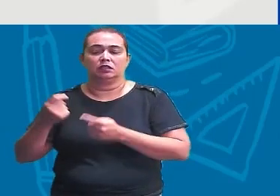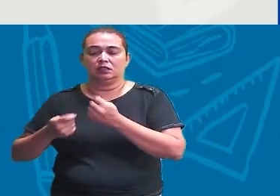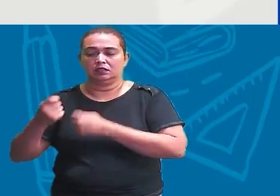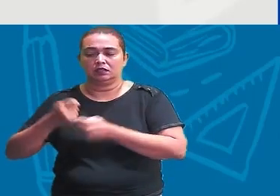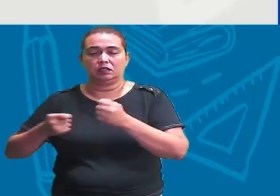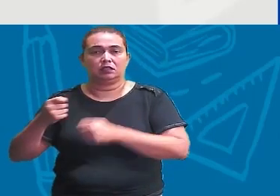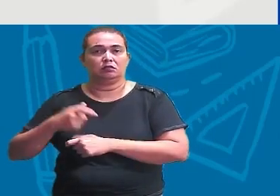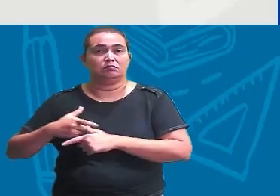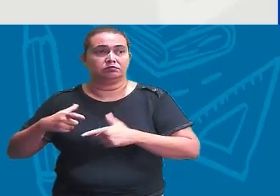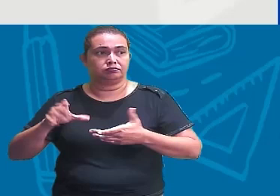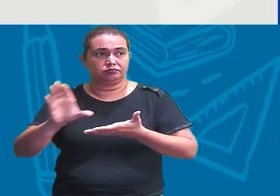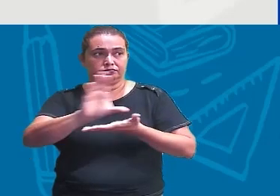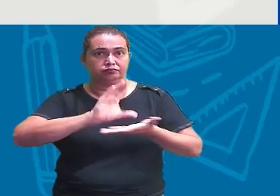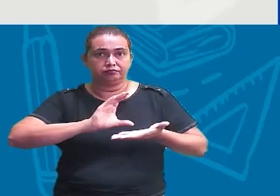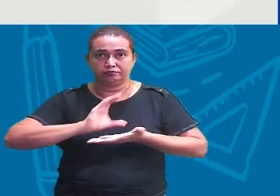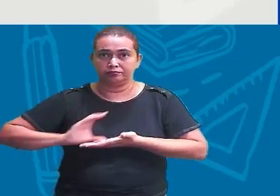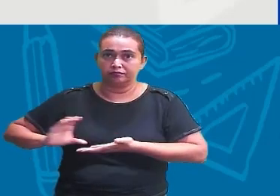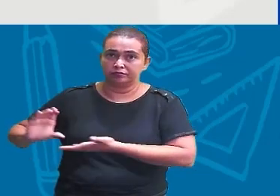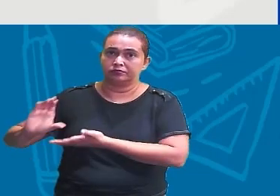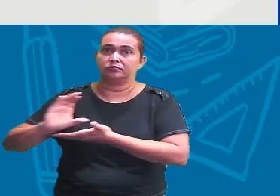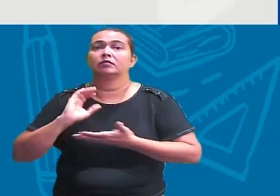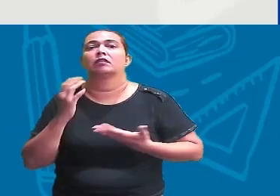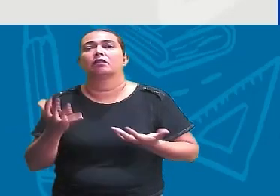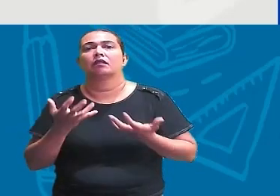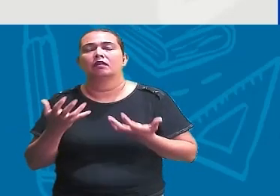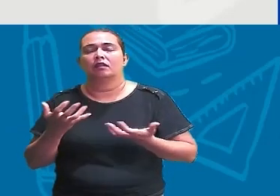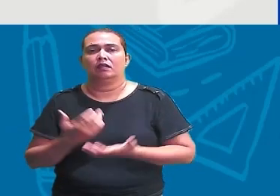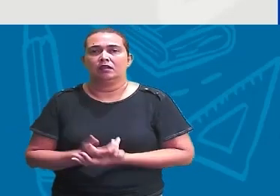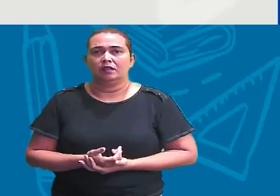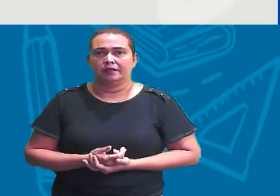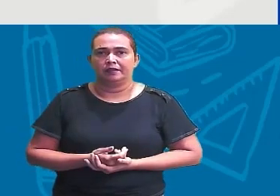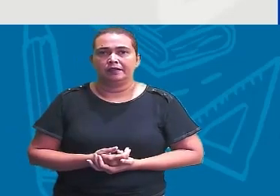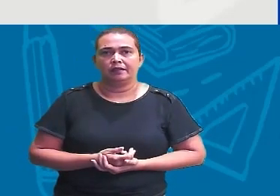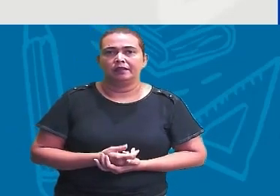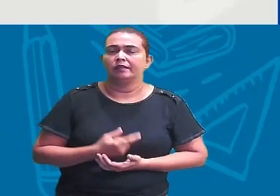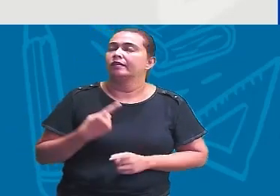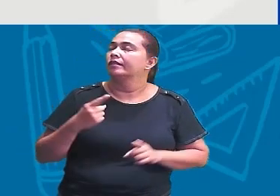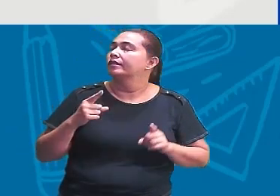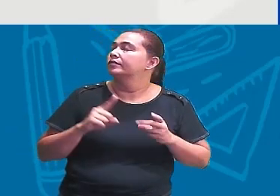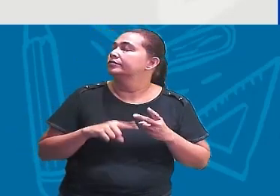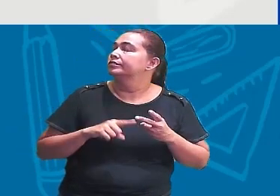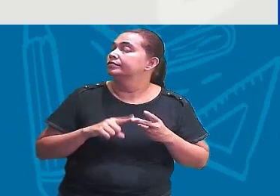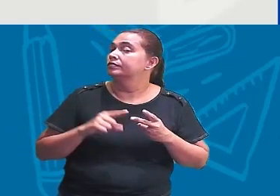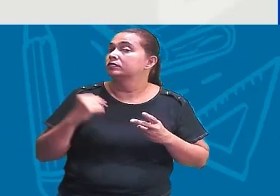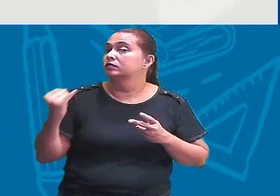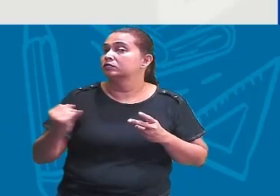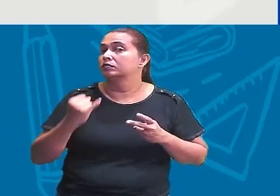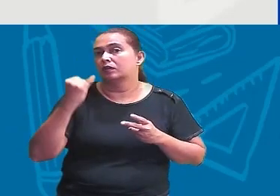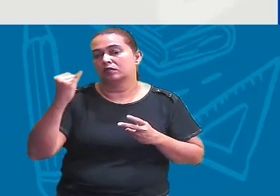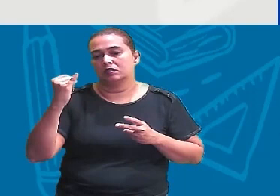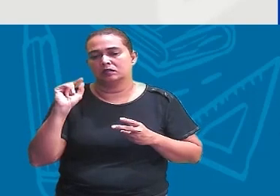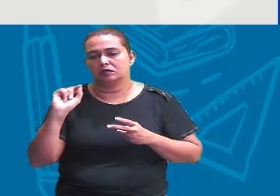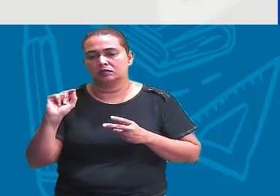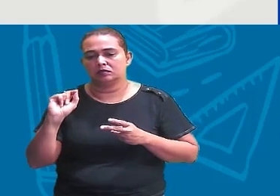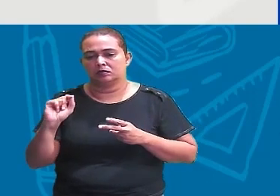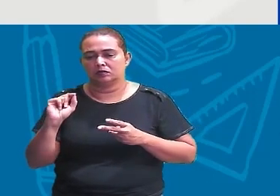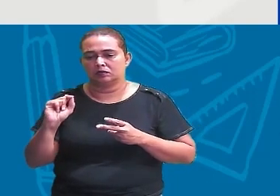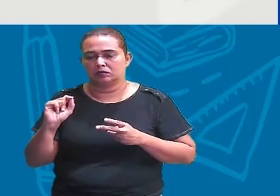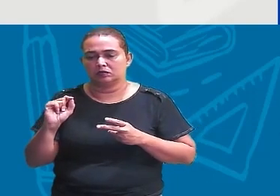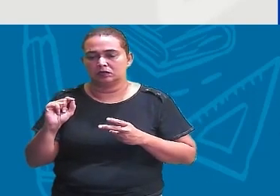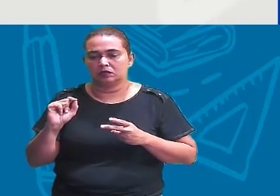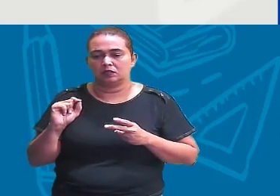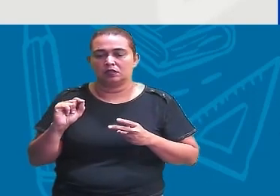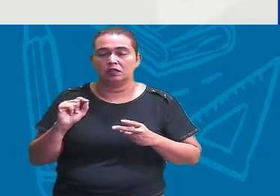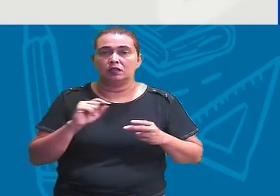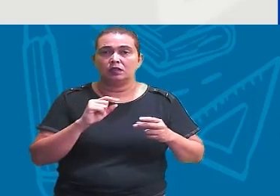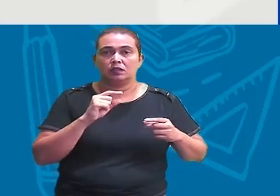perdão, avançando. Outra razão importante para a guerra, atrito entre as grandes